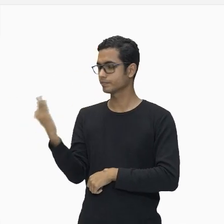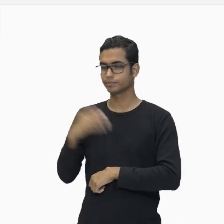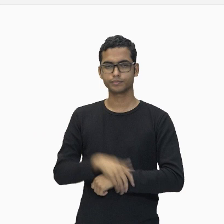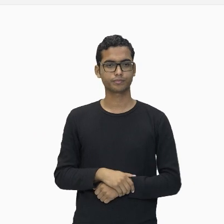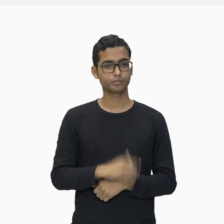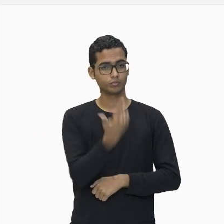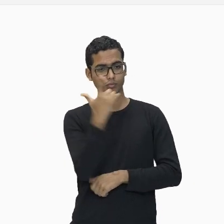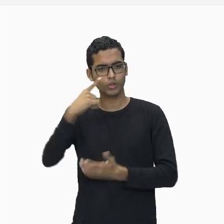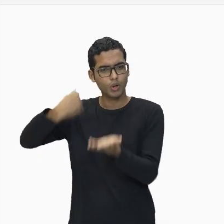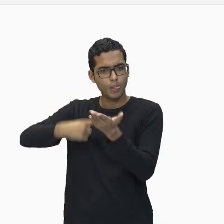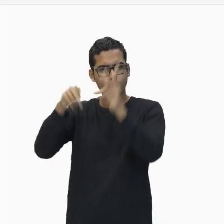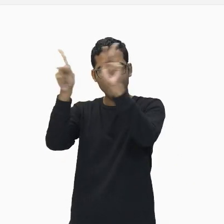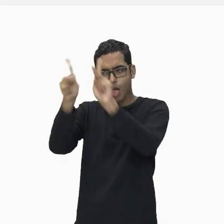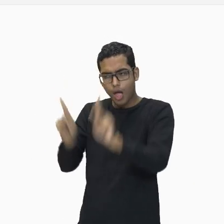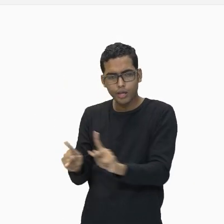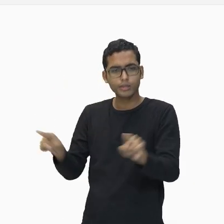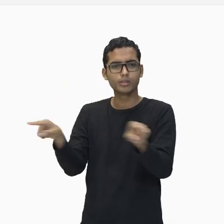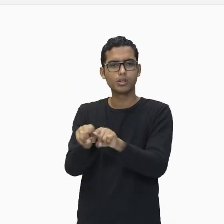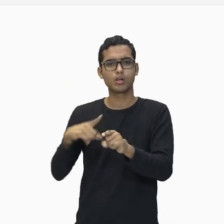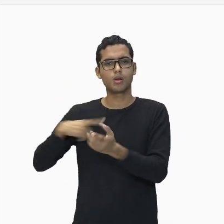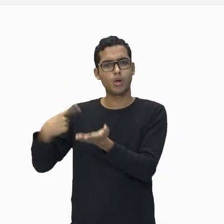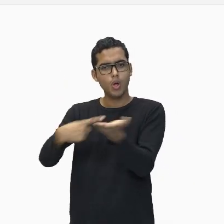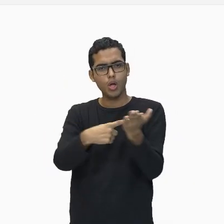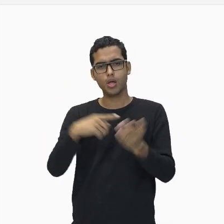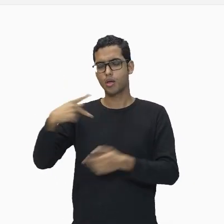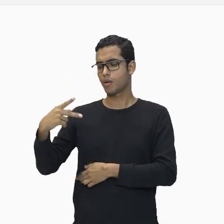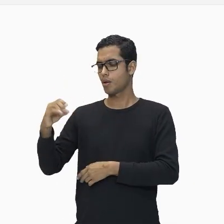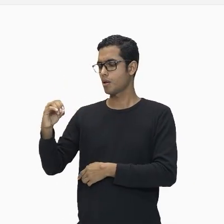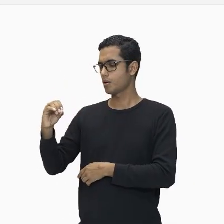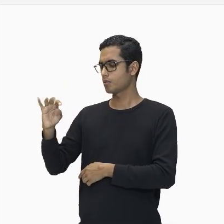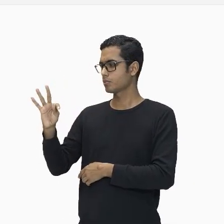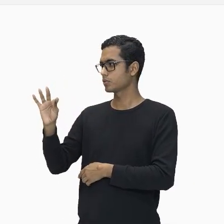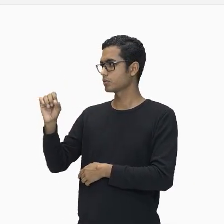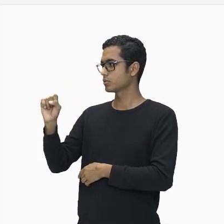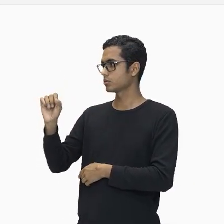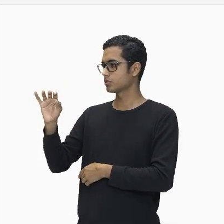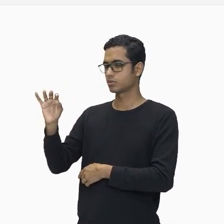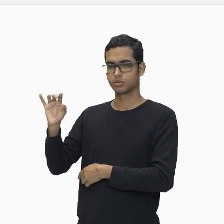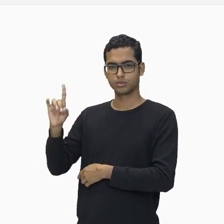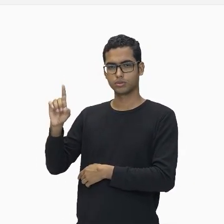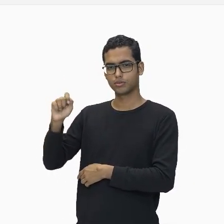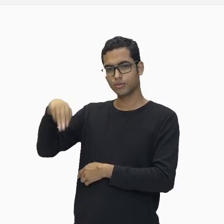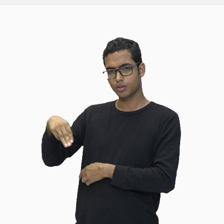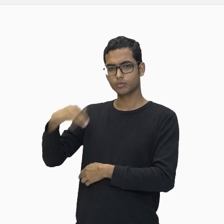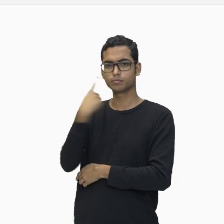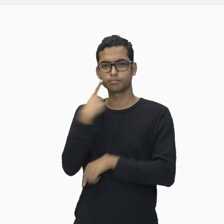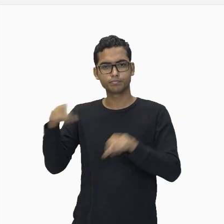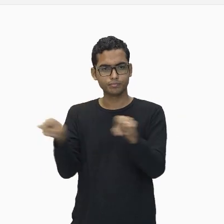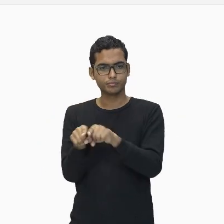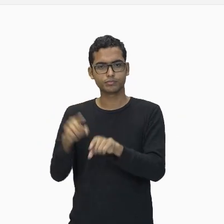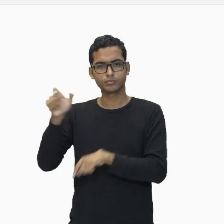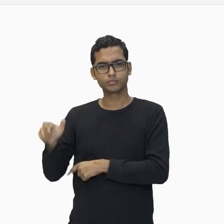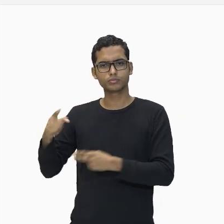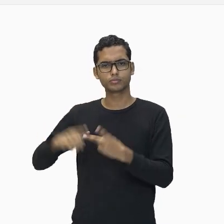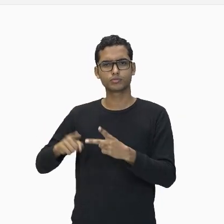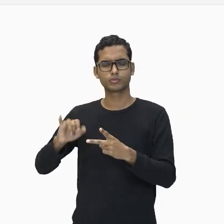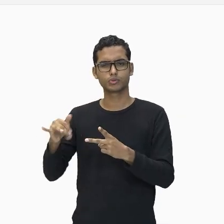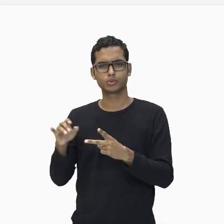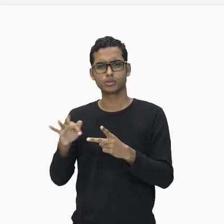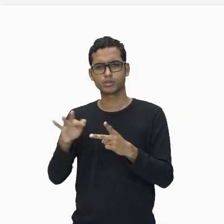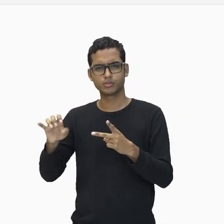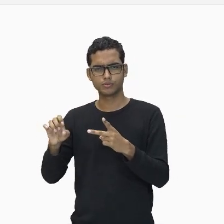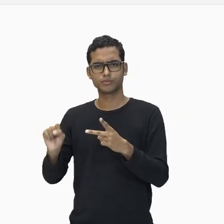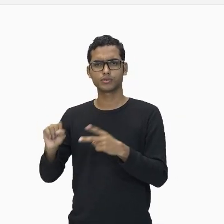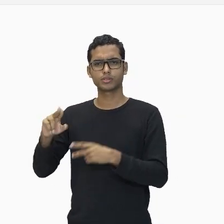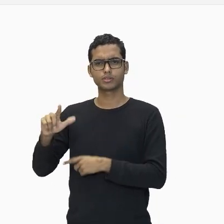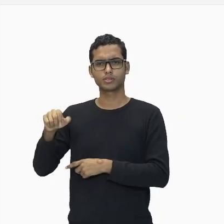Outro acordo de paz foi a Conferência de Potsdam, contando com a presença de Joseph Stalin, que era naquele momento o líder